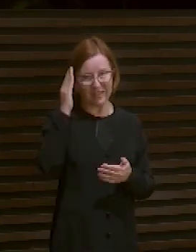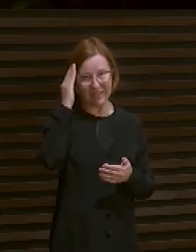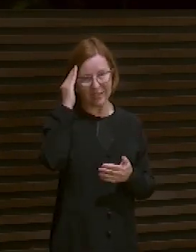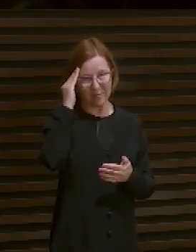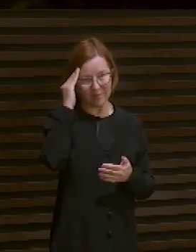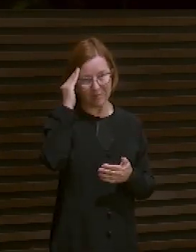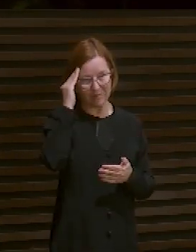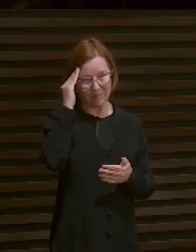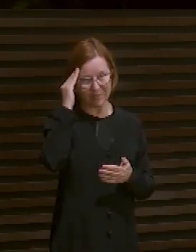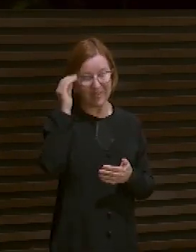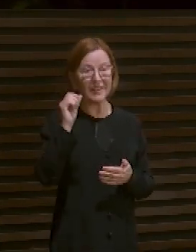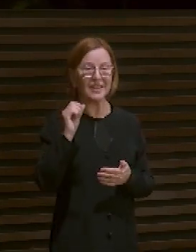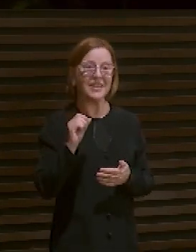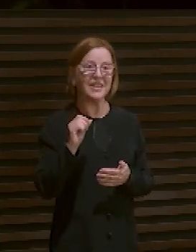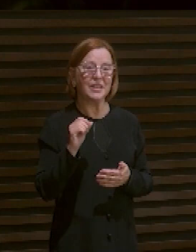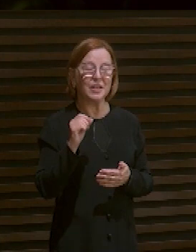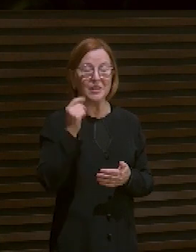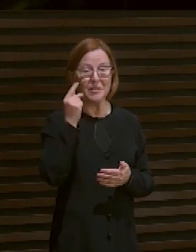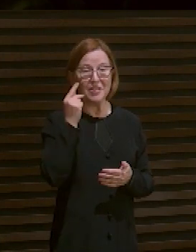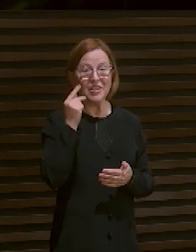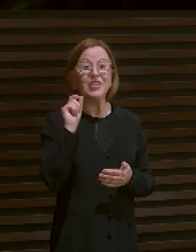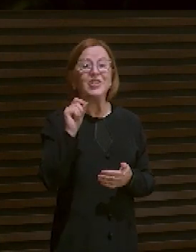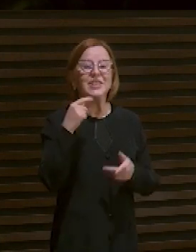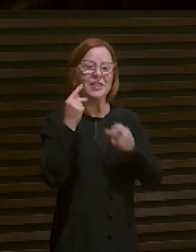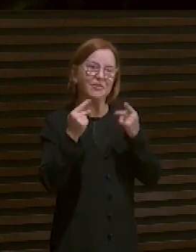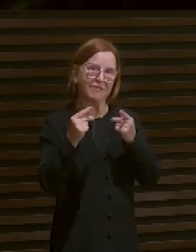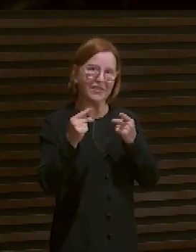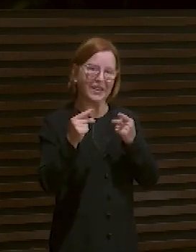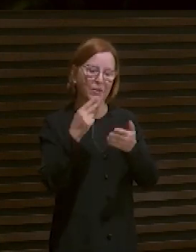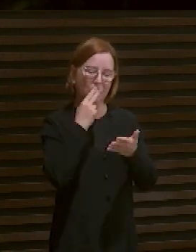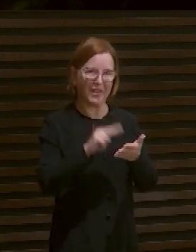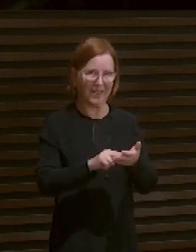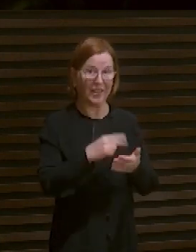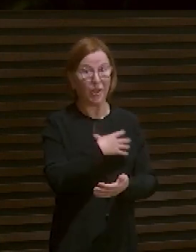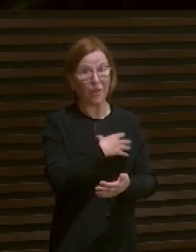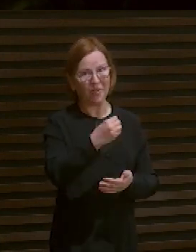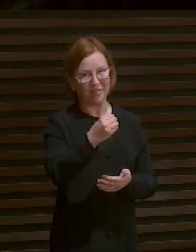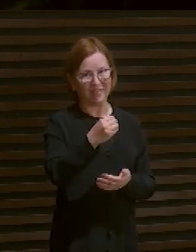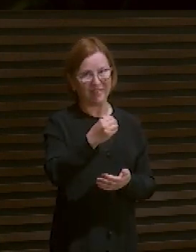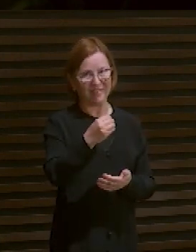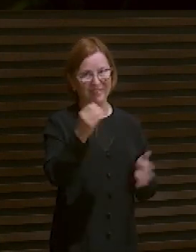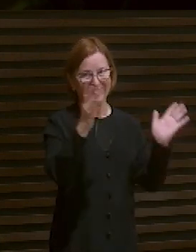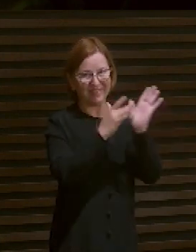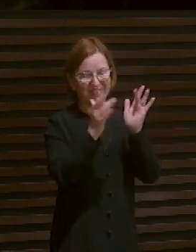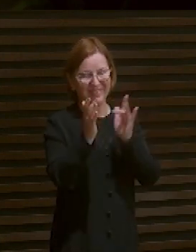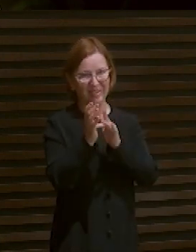linguagem da carta, o Filho. O Filho, a